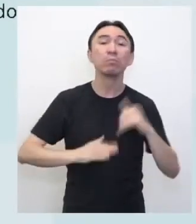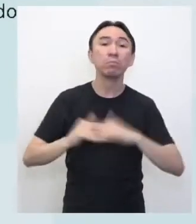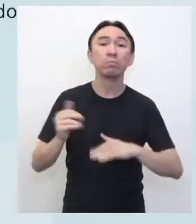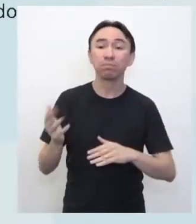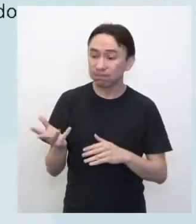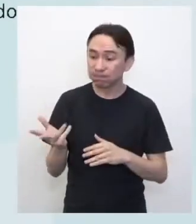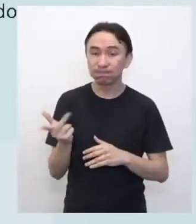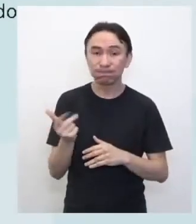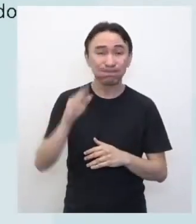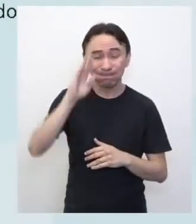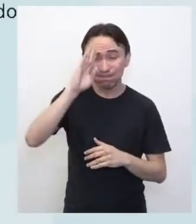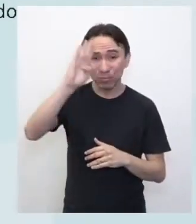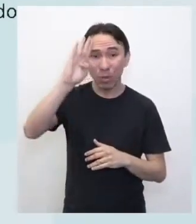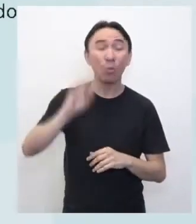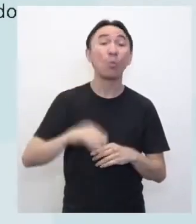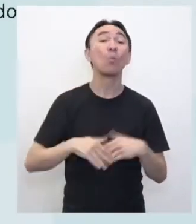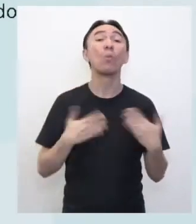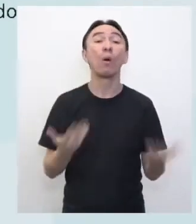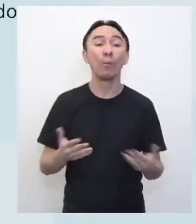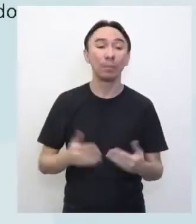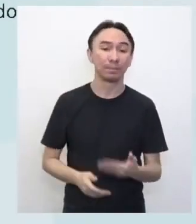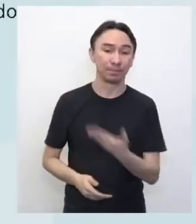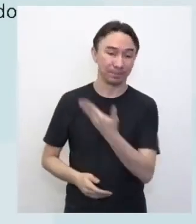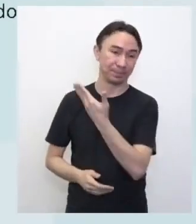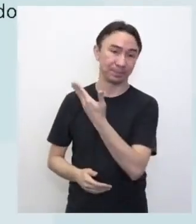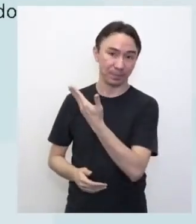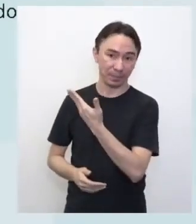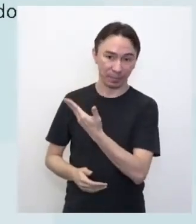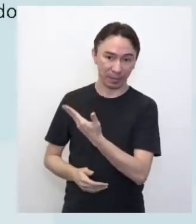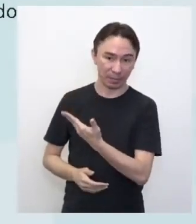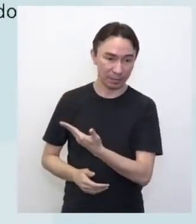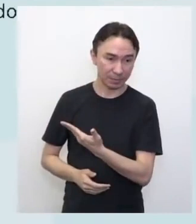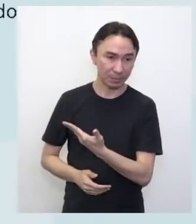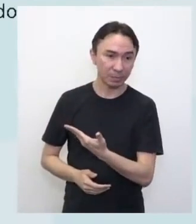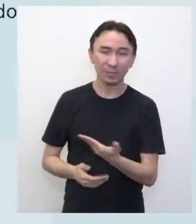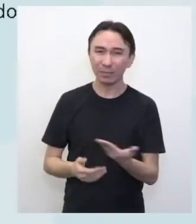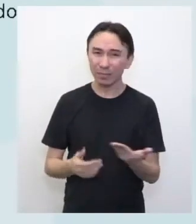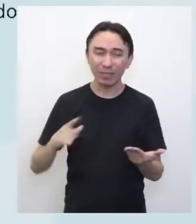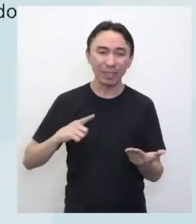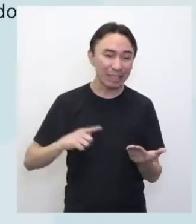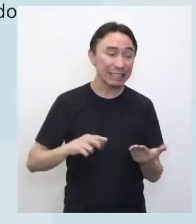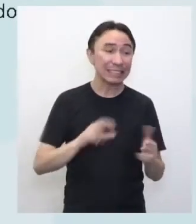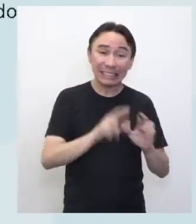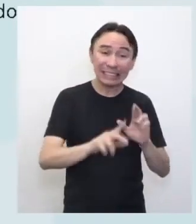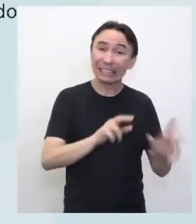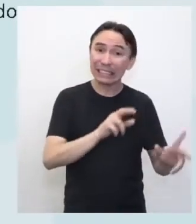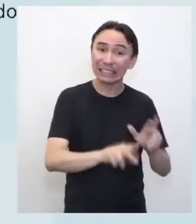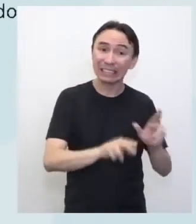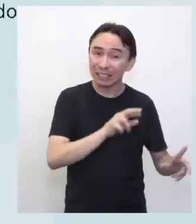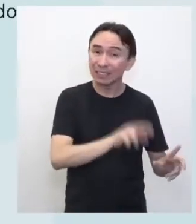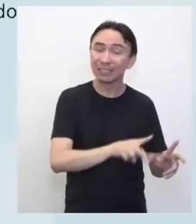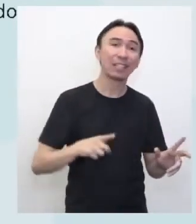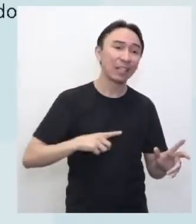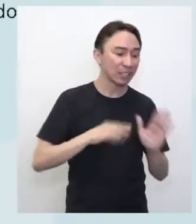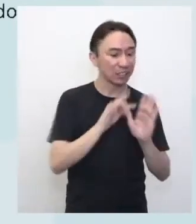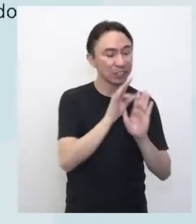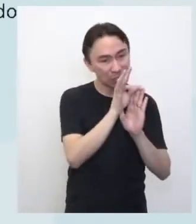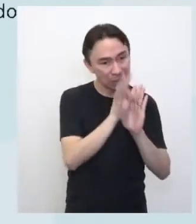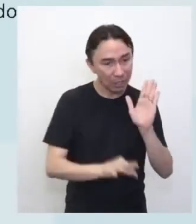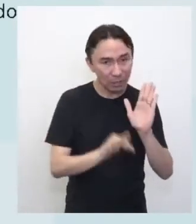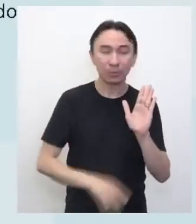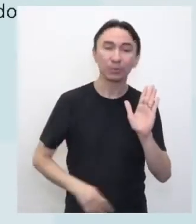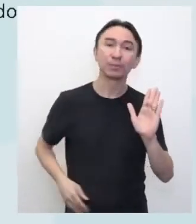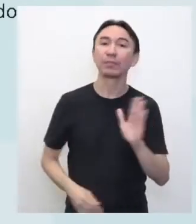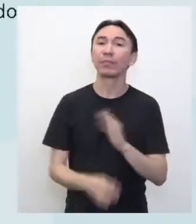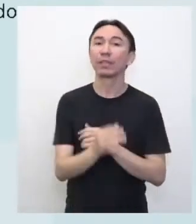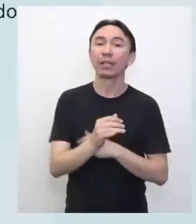aluno, aprender sempre, reconhecer diferentes elementos que estruturam o texto narrativo, personagens, marcadores de tempo